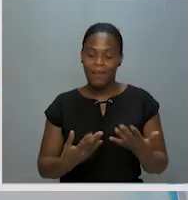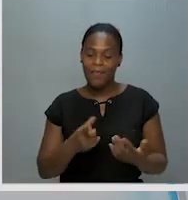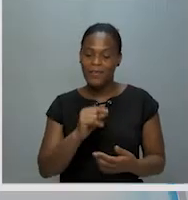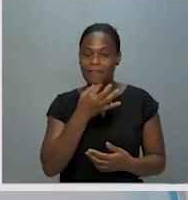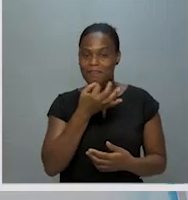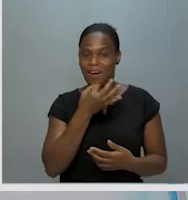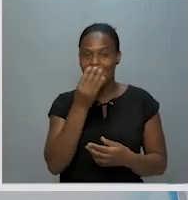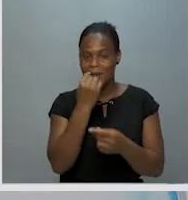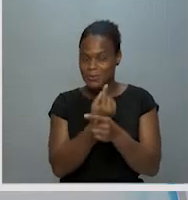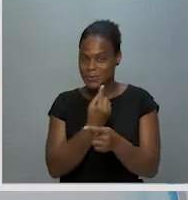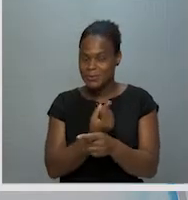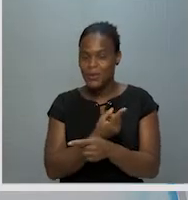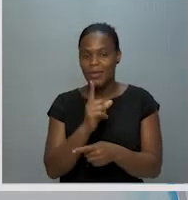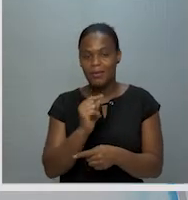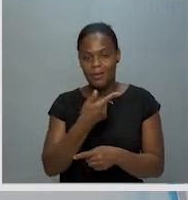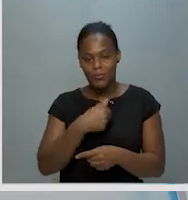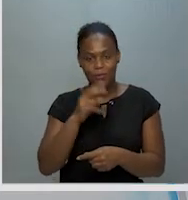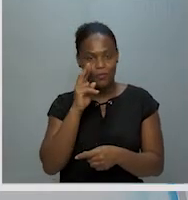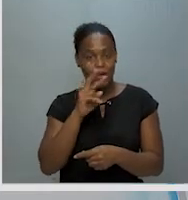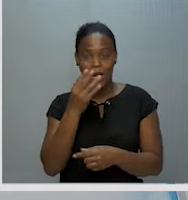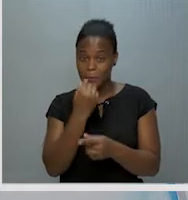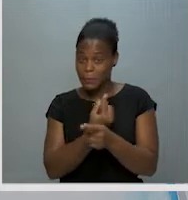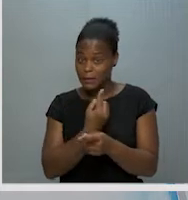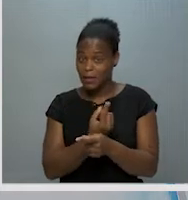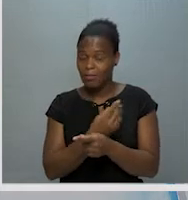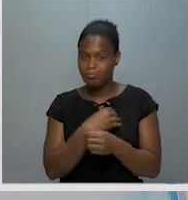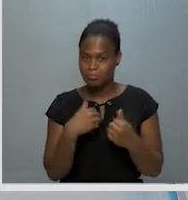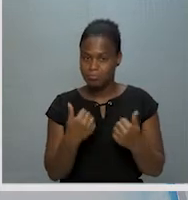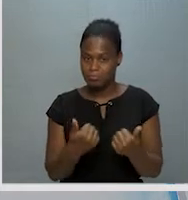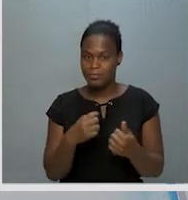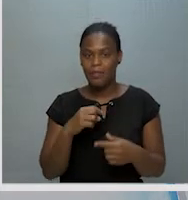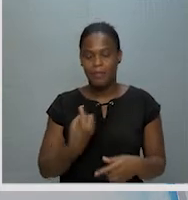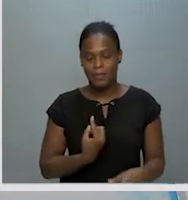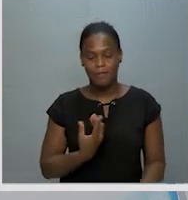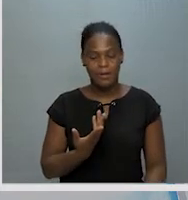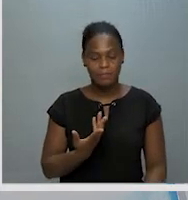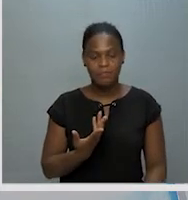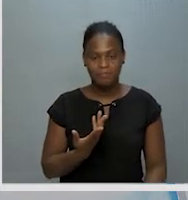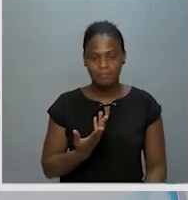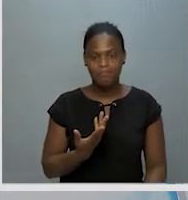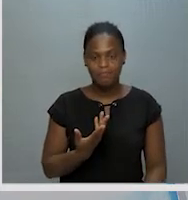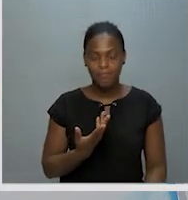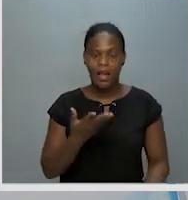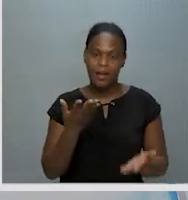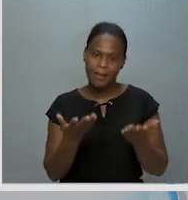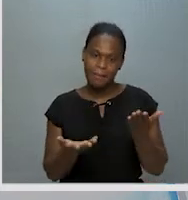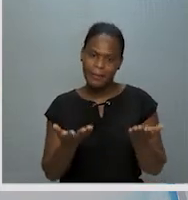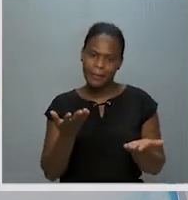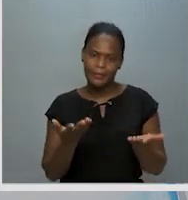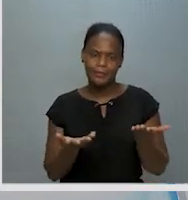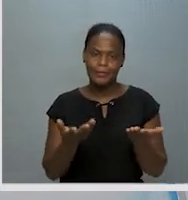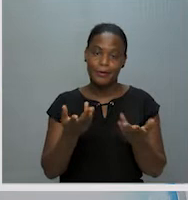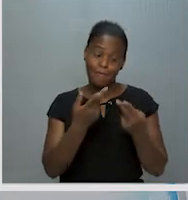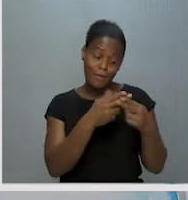Falamos também sobre a alimentação e vimos que uma alimentação saudável deve ser equilibrada